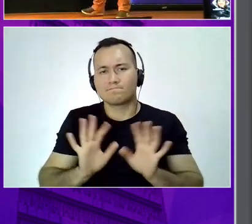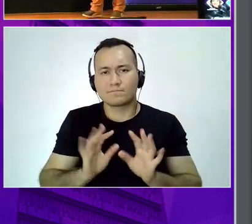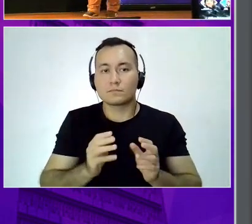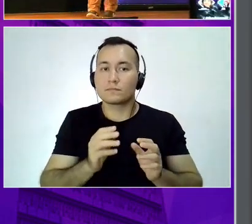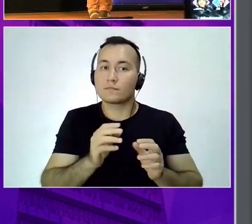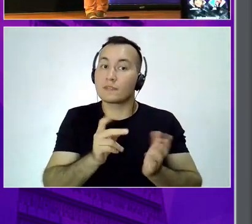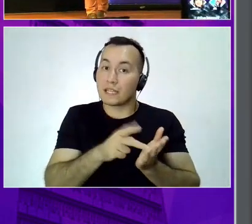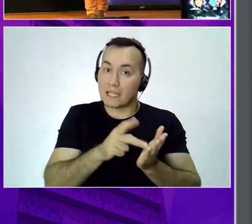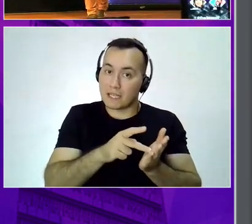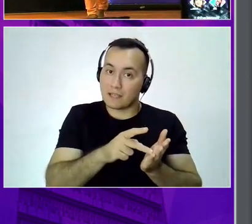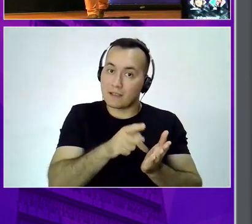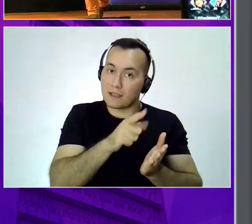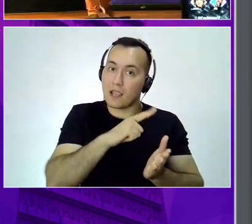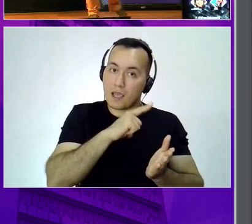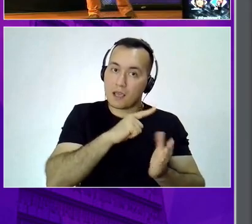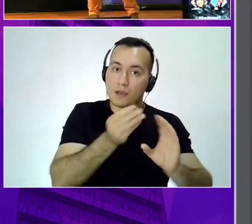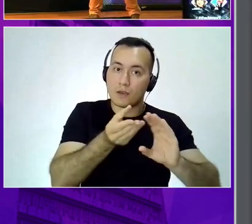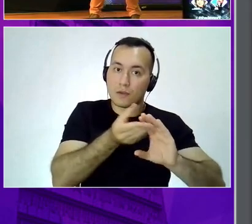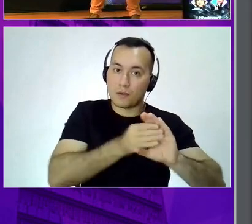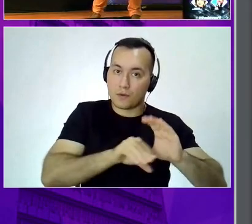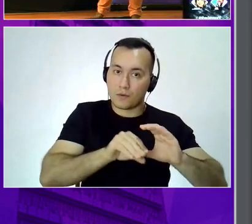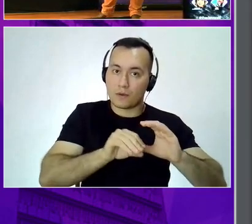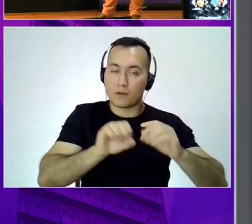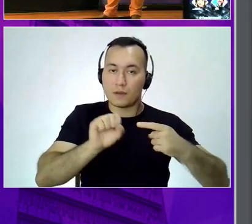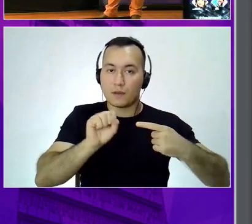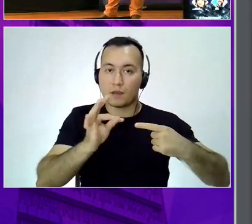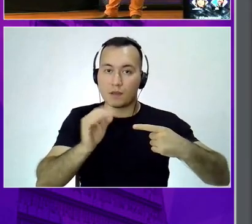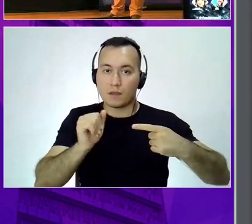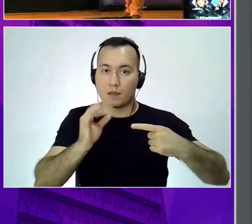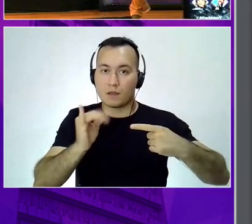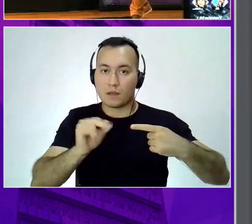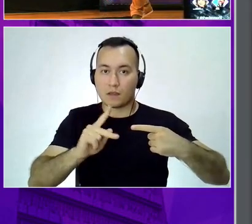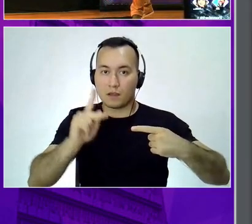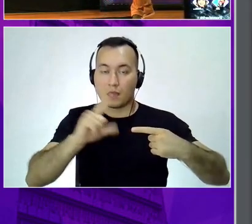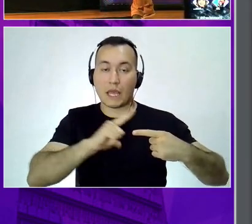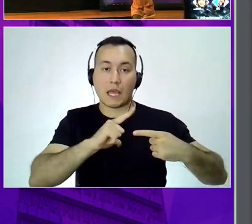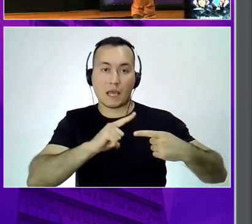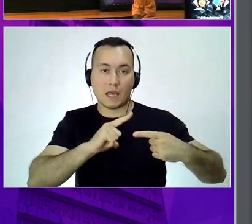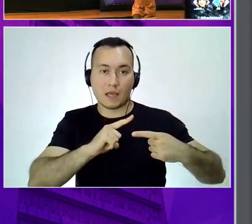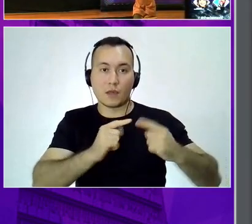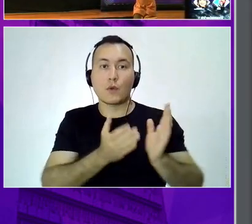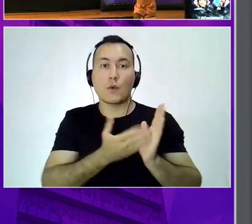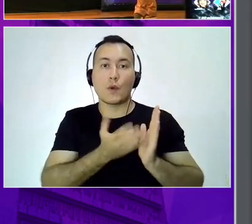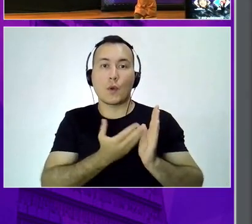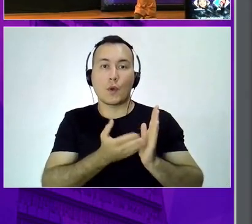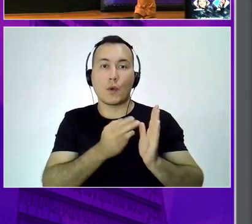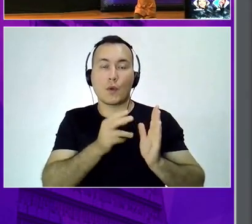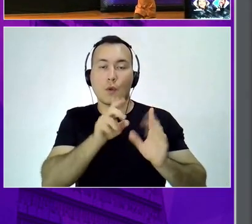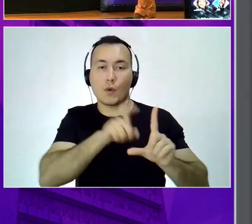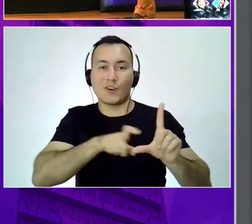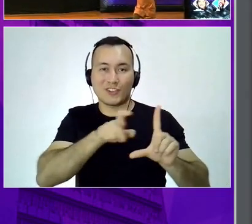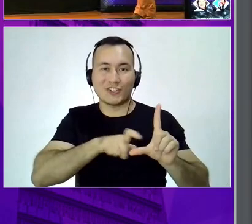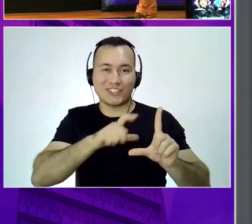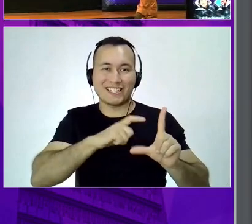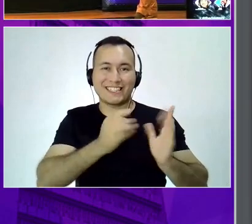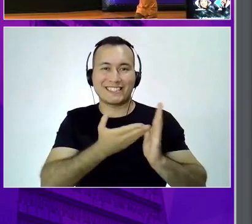quiser saber mais, baixa ali depois. Tem um conteúdo bem completo ali que vocês podem, né,